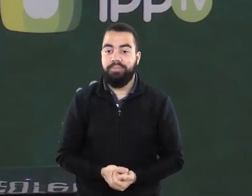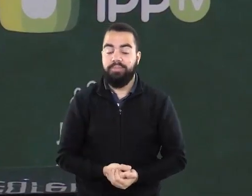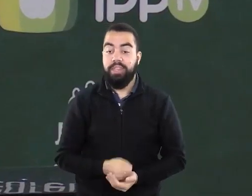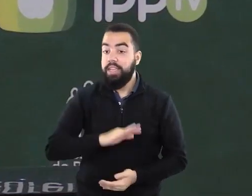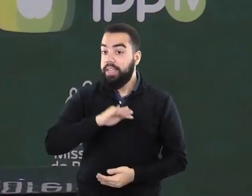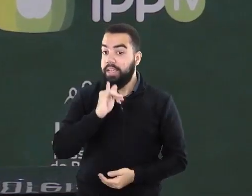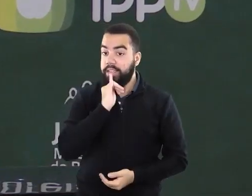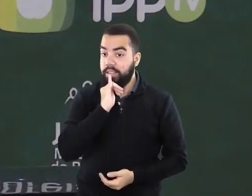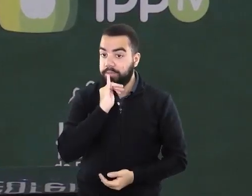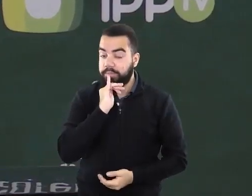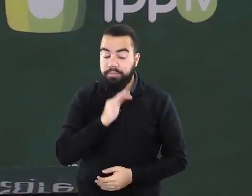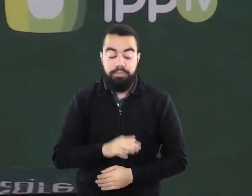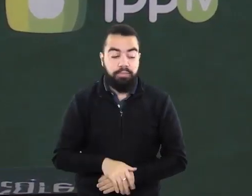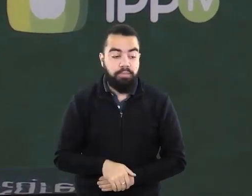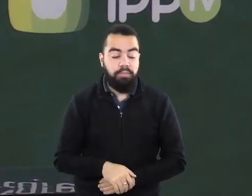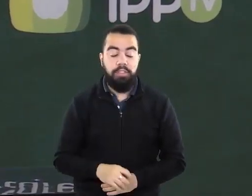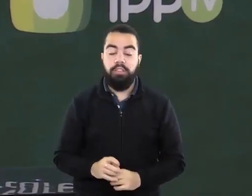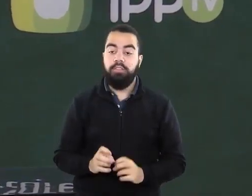percorrer